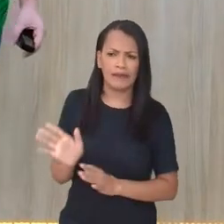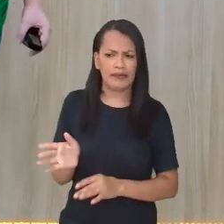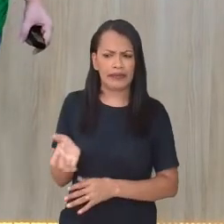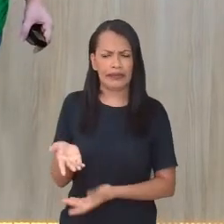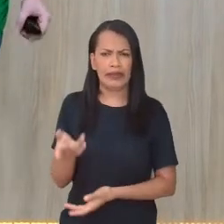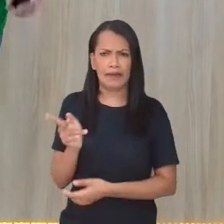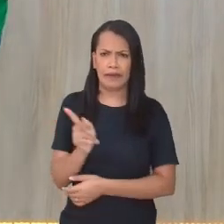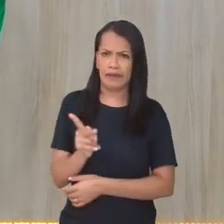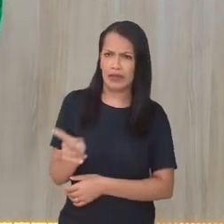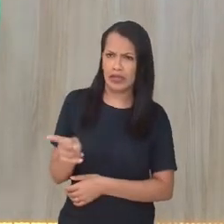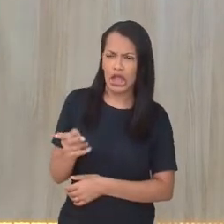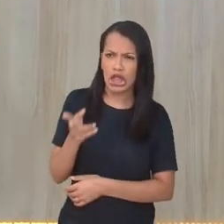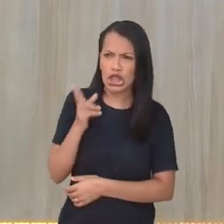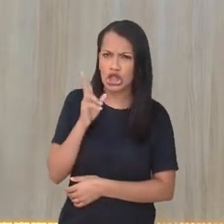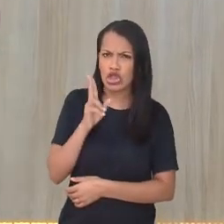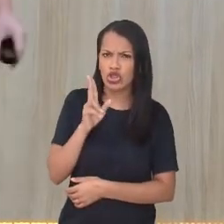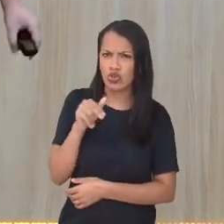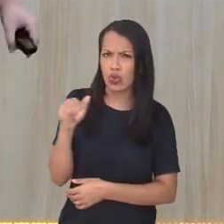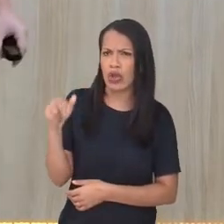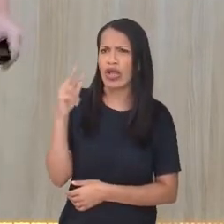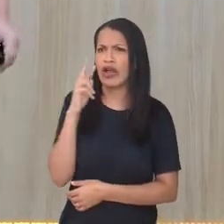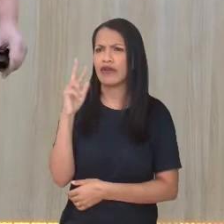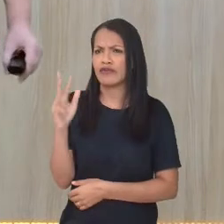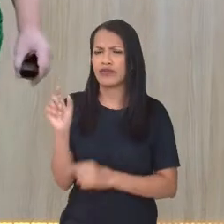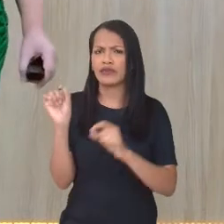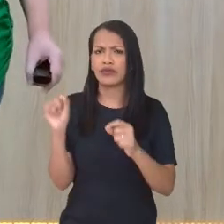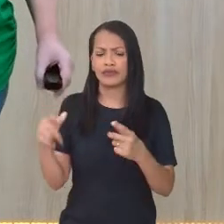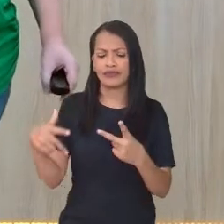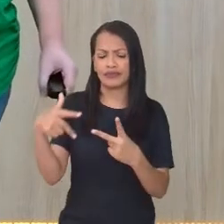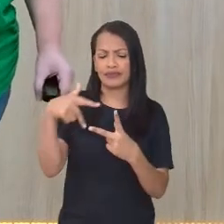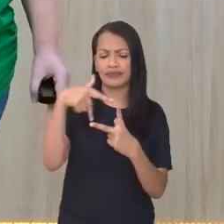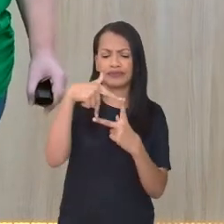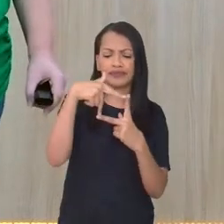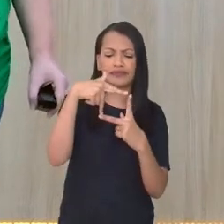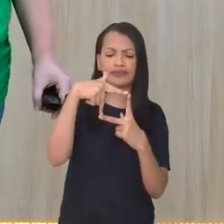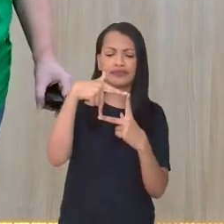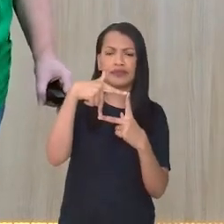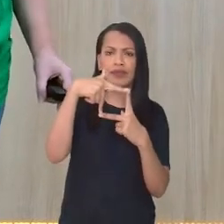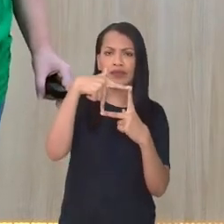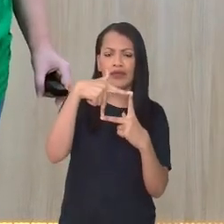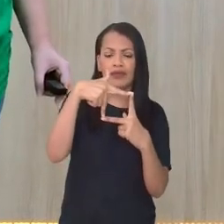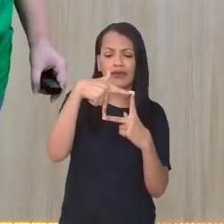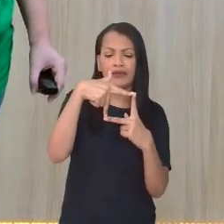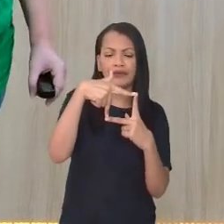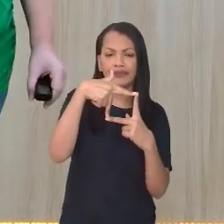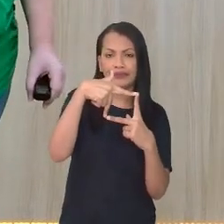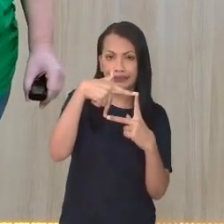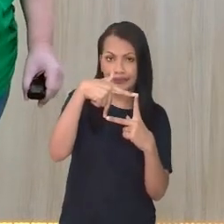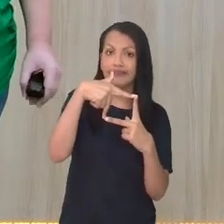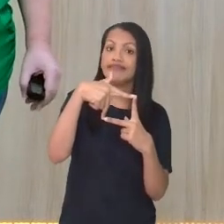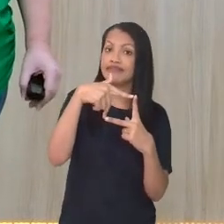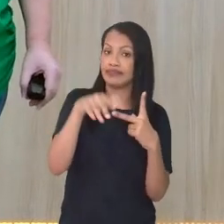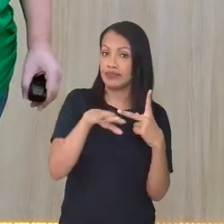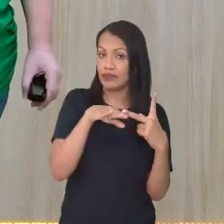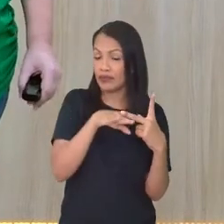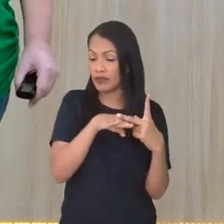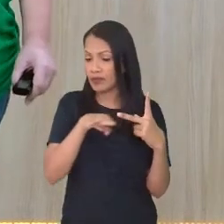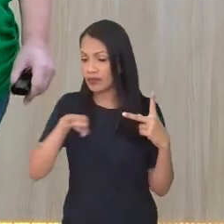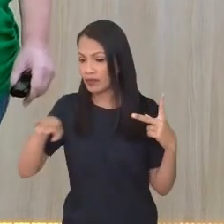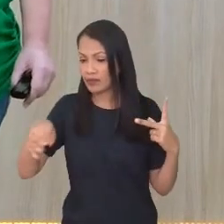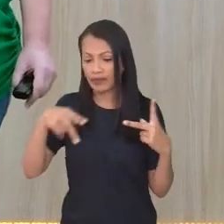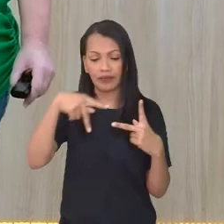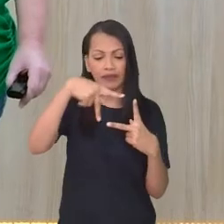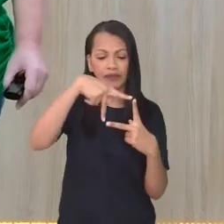mas eu nunca vi um quadrado assim. A gente sempre desenha com o lado na horizontal. Pois é,